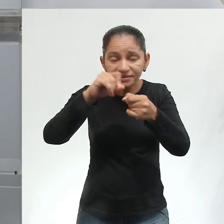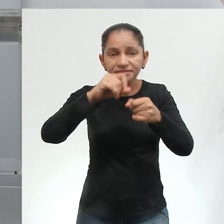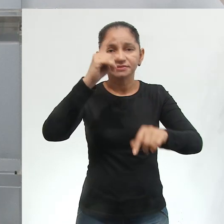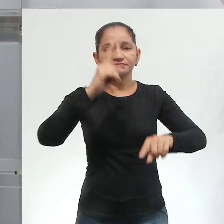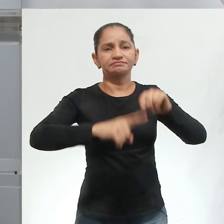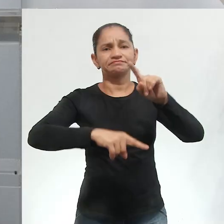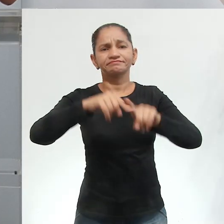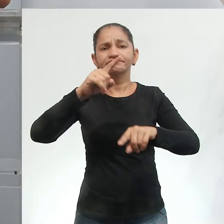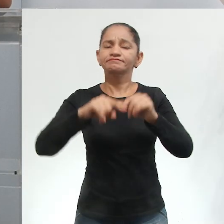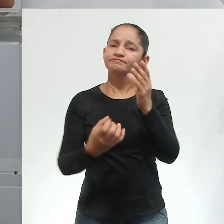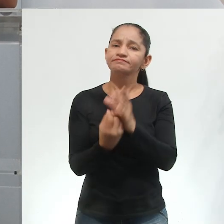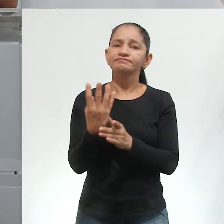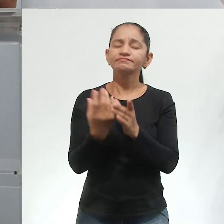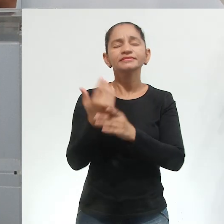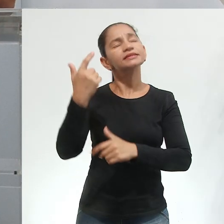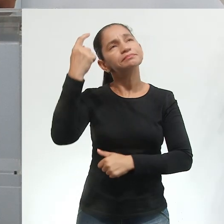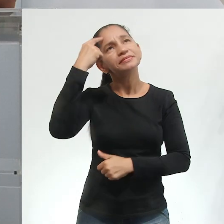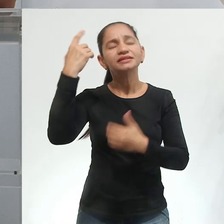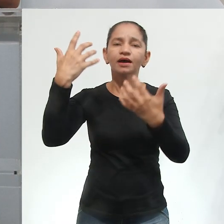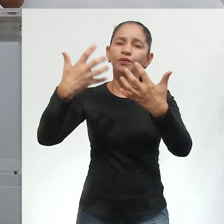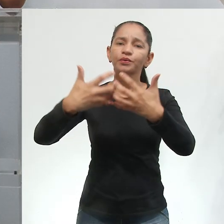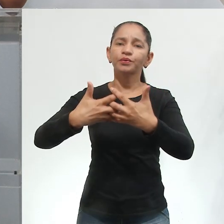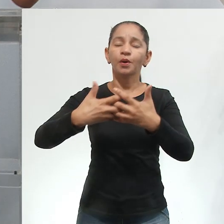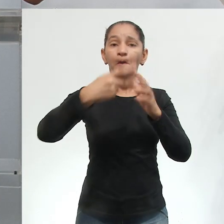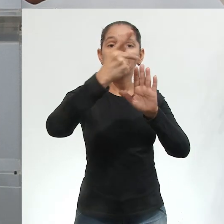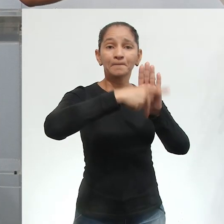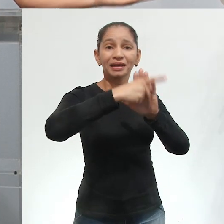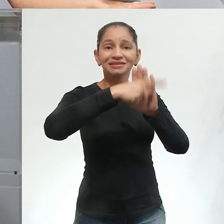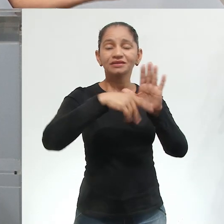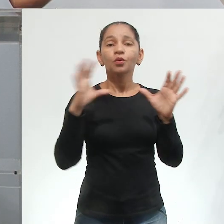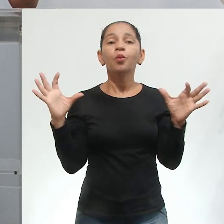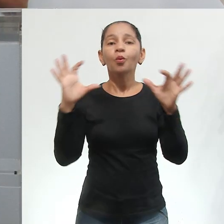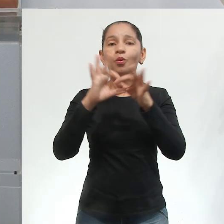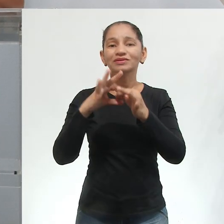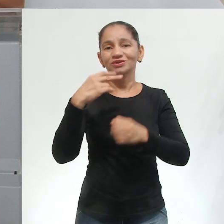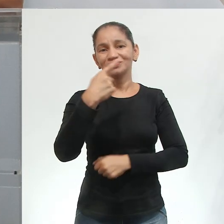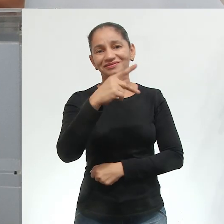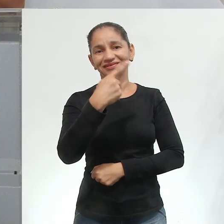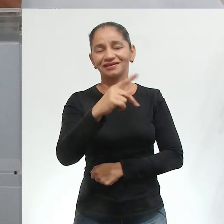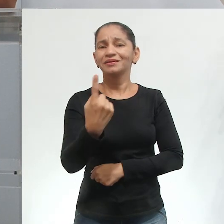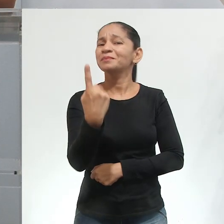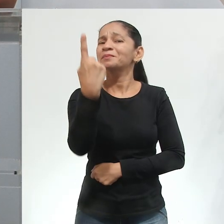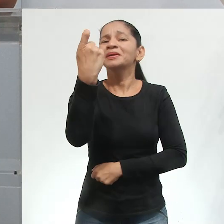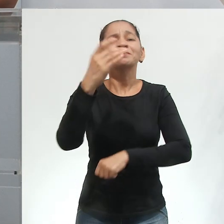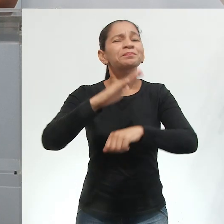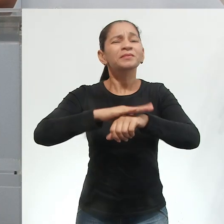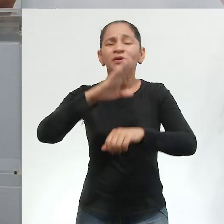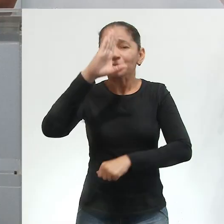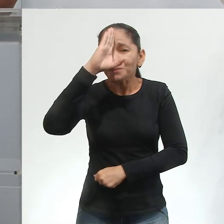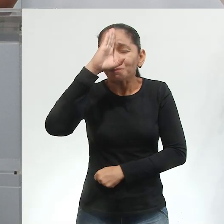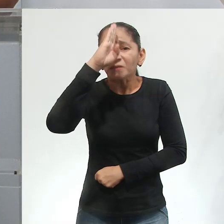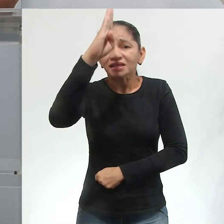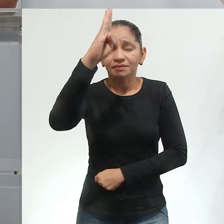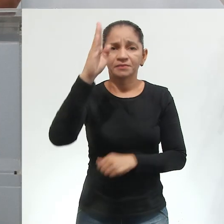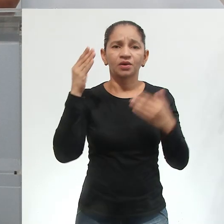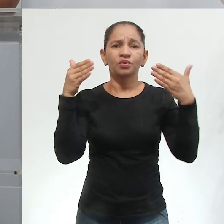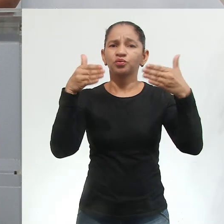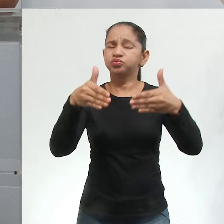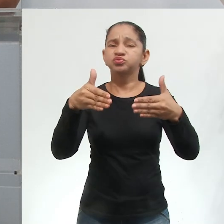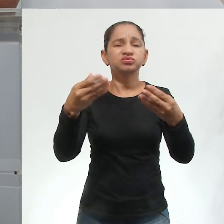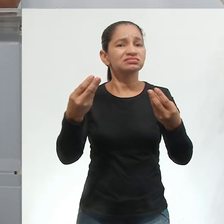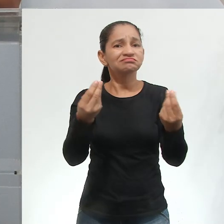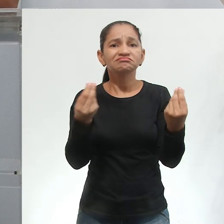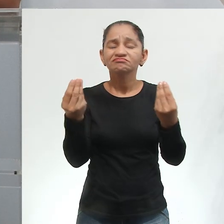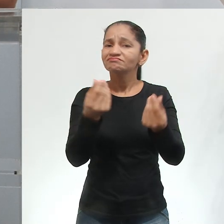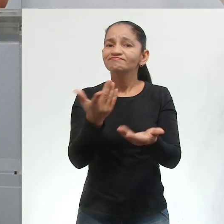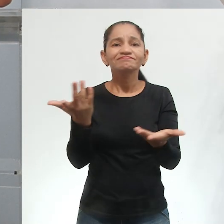para o aluno, nós temos que pensar que esse material tem que atender o contexto daquele aluno. Se isso não tiver no foco, no nosso